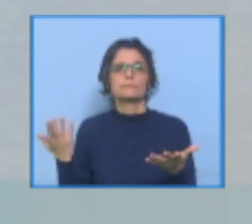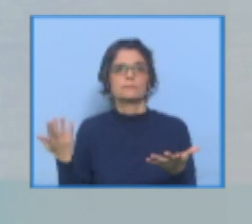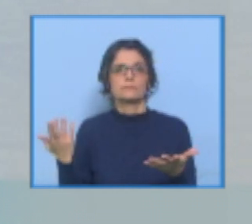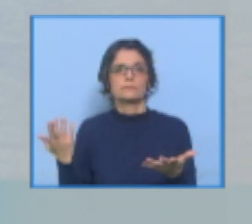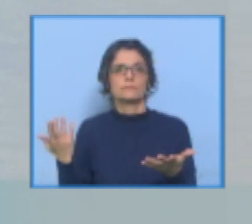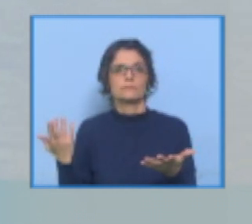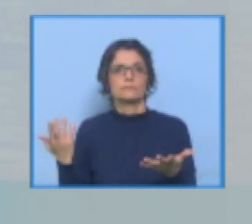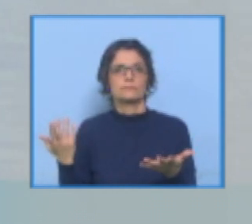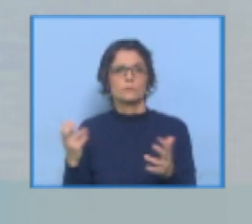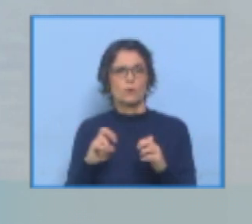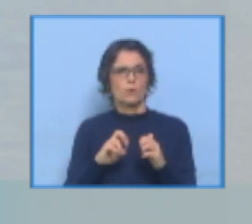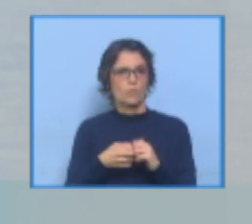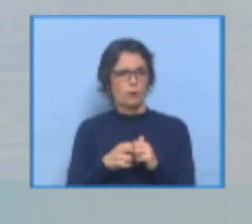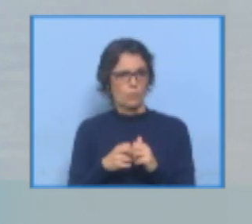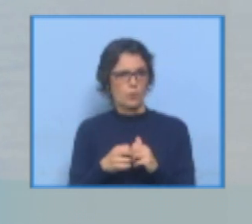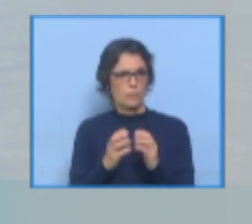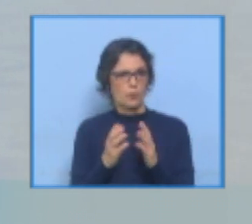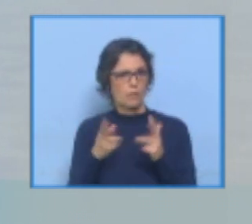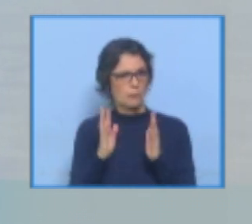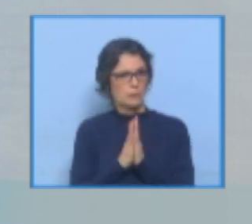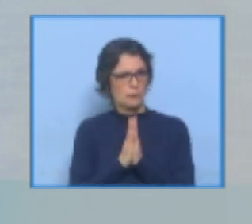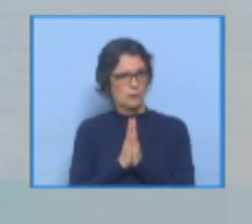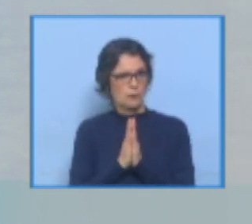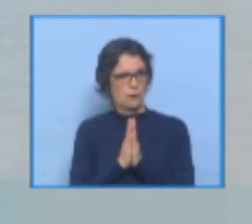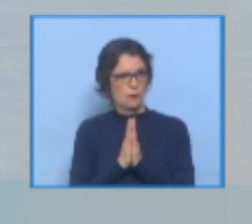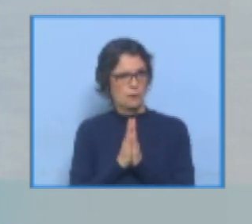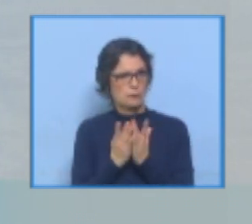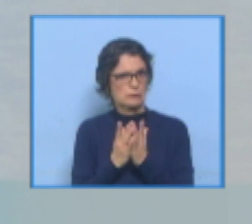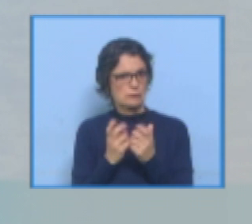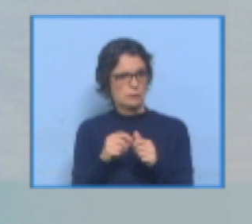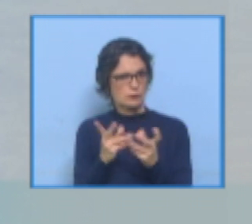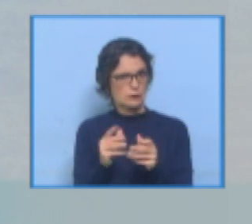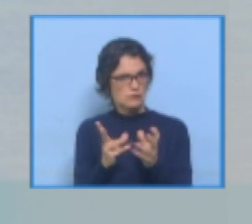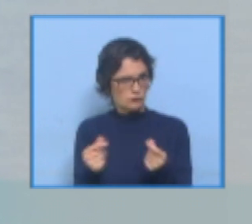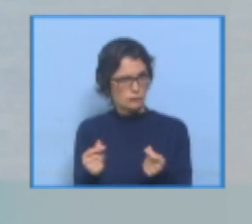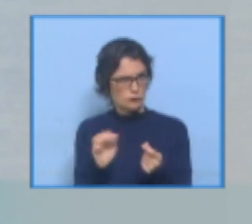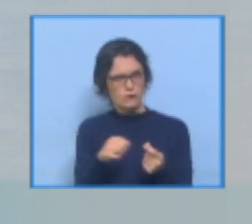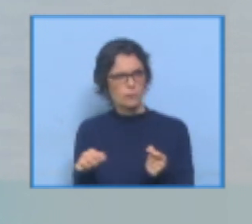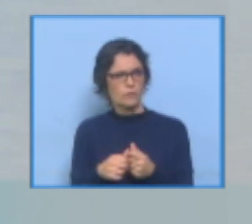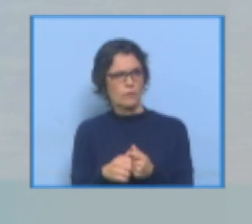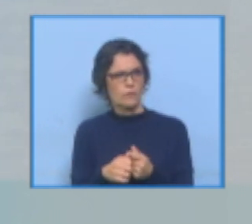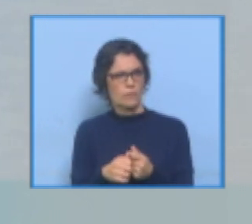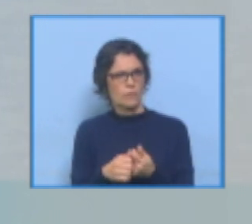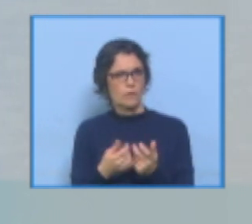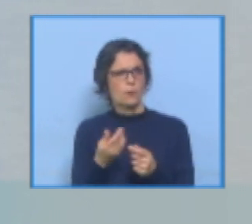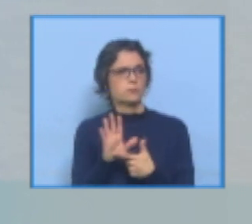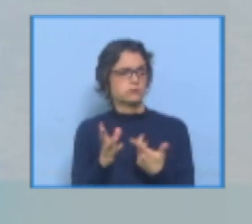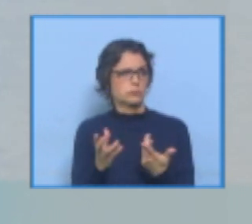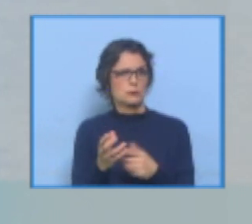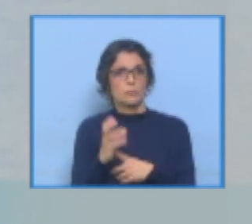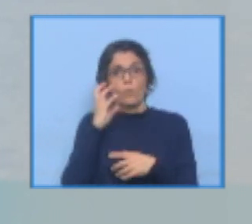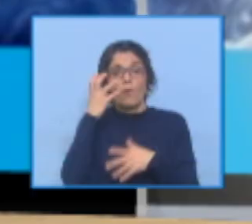não fez com que o problema, de facto, da liberdade religiosa também terminasse e ficasse resolvido? Não, embora, de facto... Mesmo em países como Moçambique ou Angola?